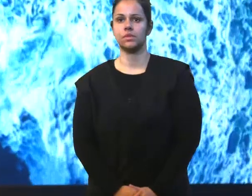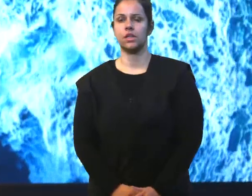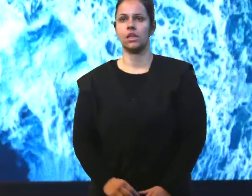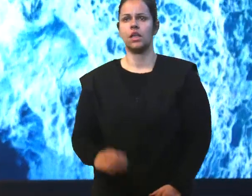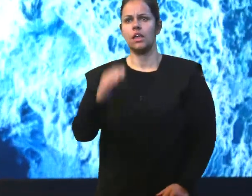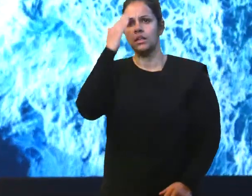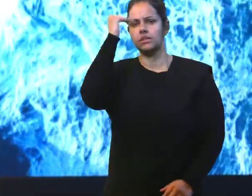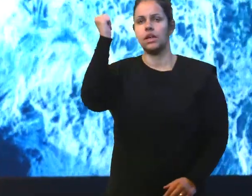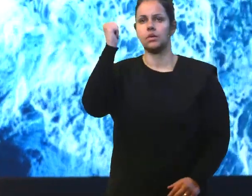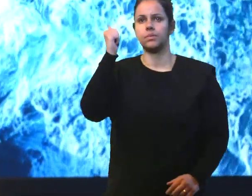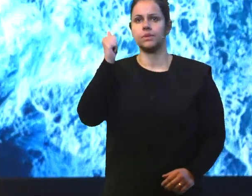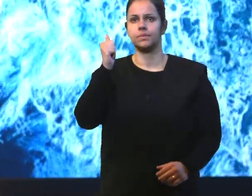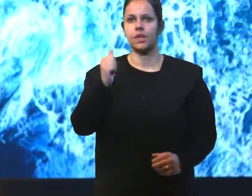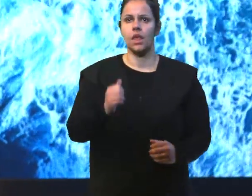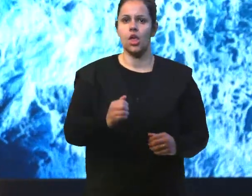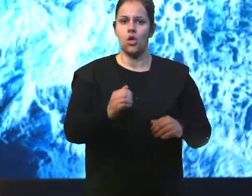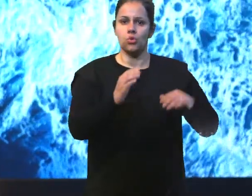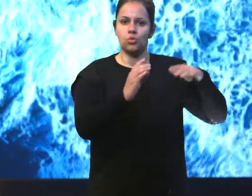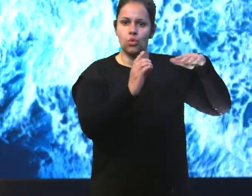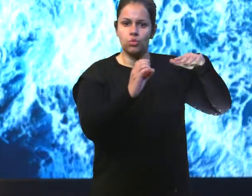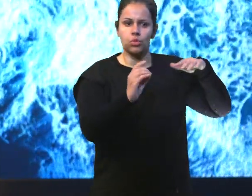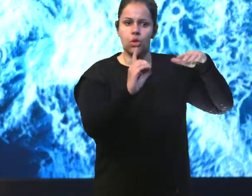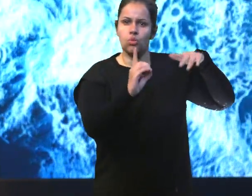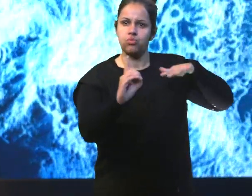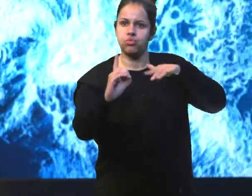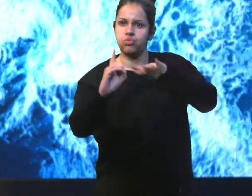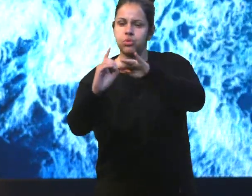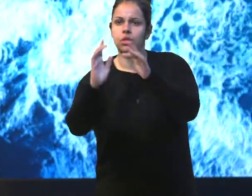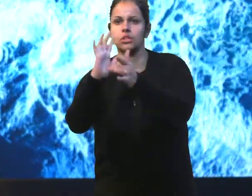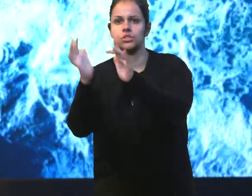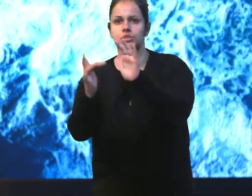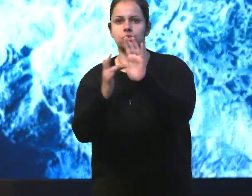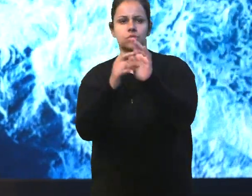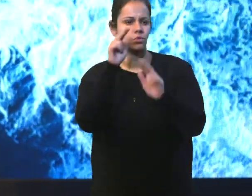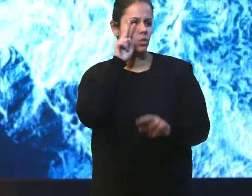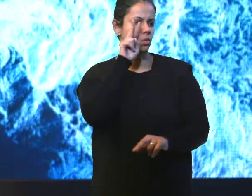Sabe, seguir a Jesus não é apenas ficar olhando o que Ele está fazendo.